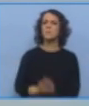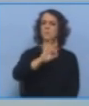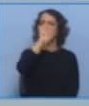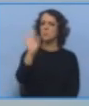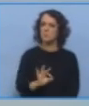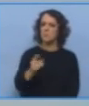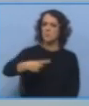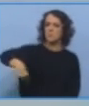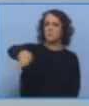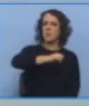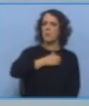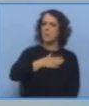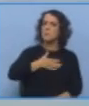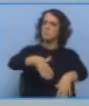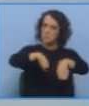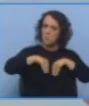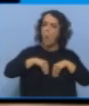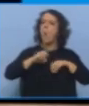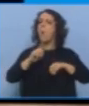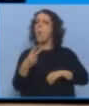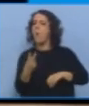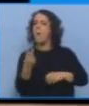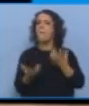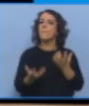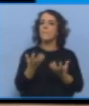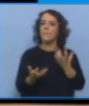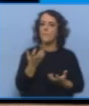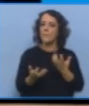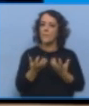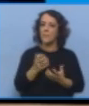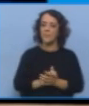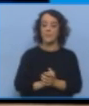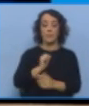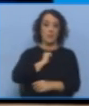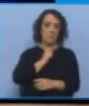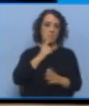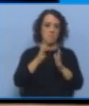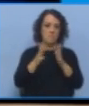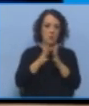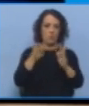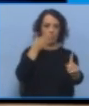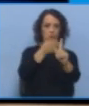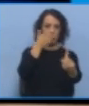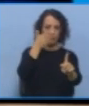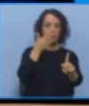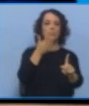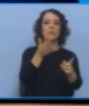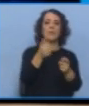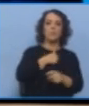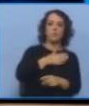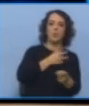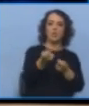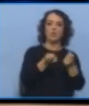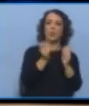no acolhimento junto dos empresários? Eu dirijo-me na maioria para empresários e gestores católicos. E a taxa